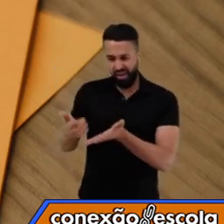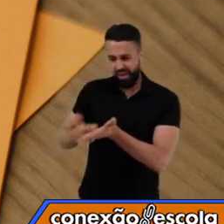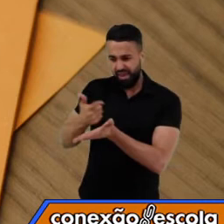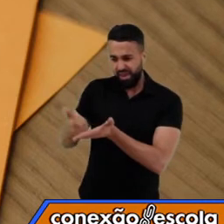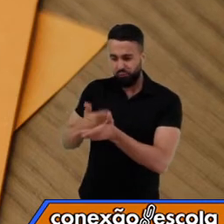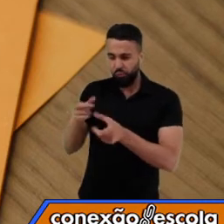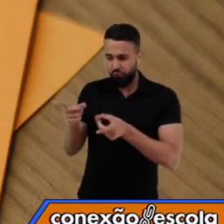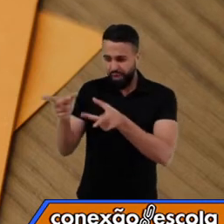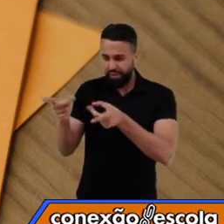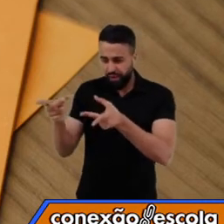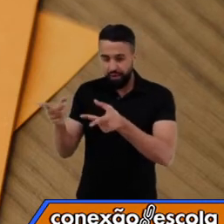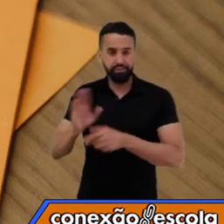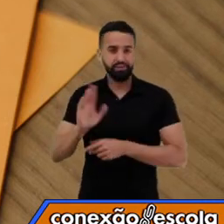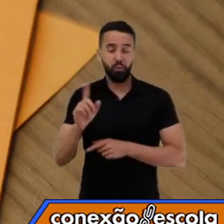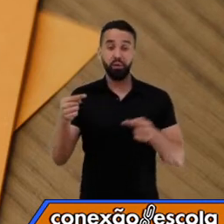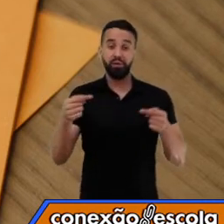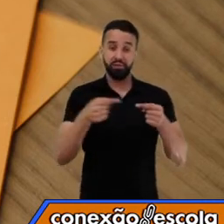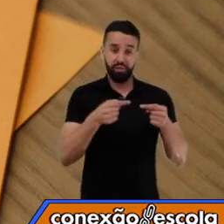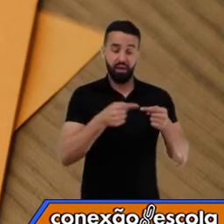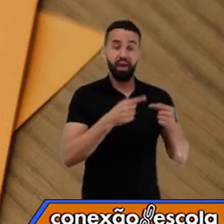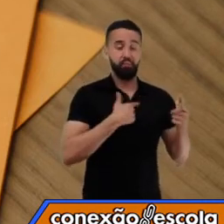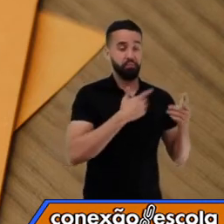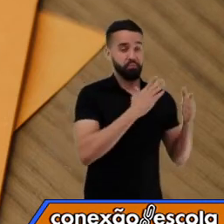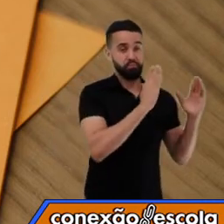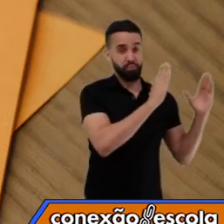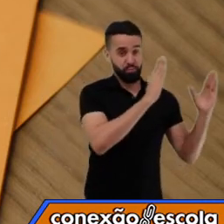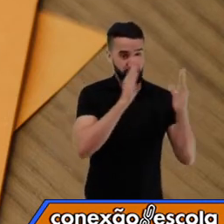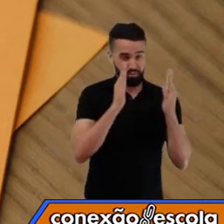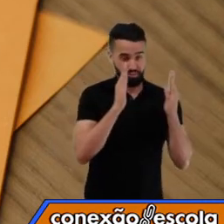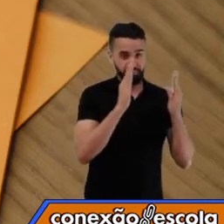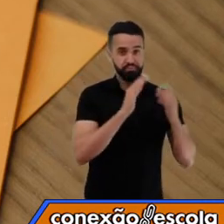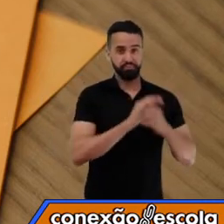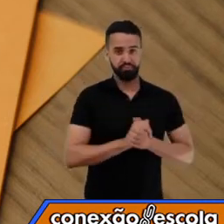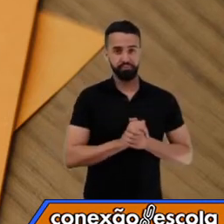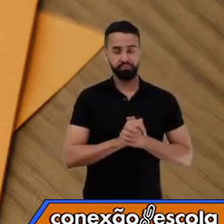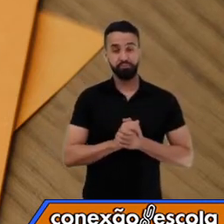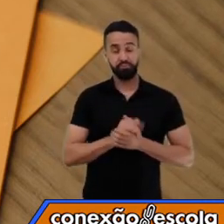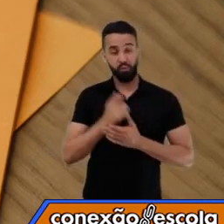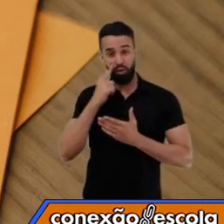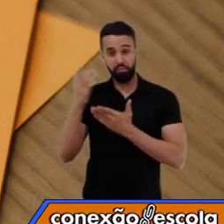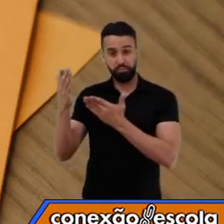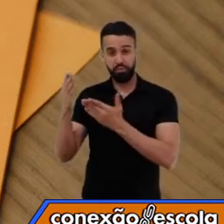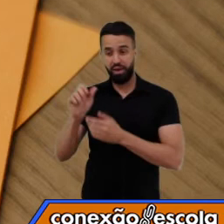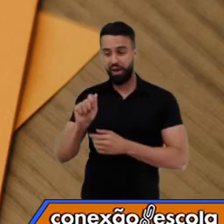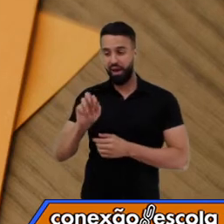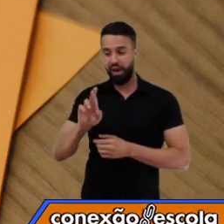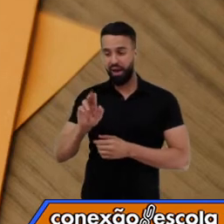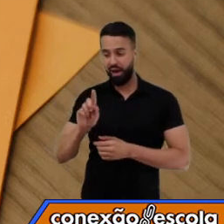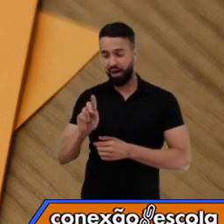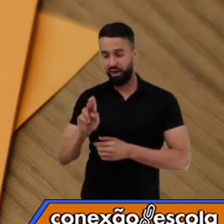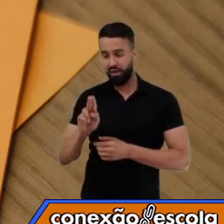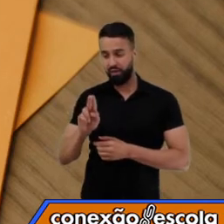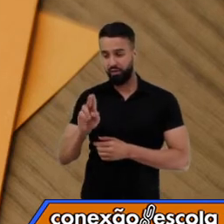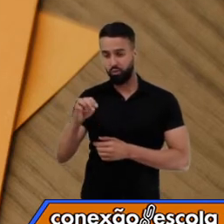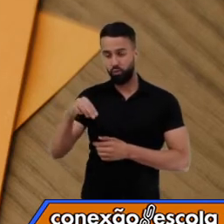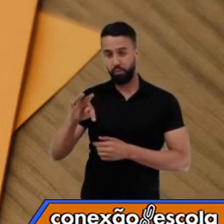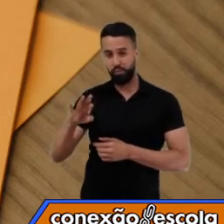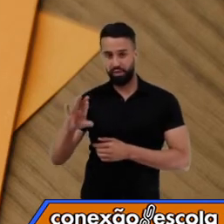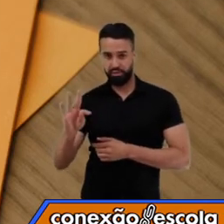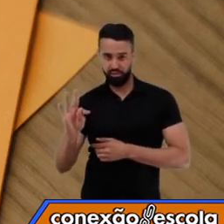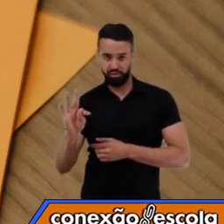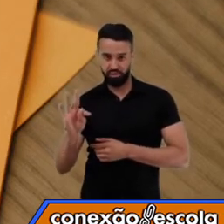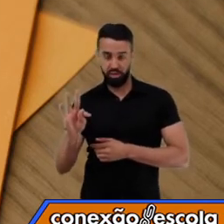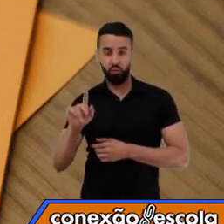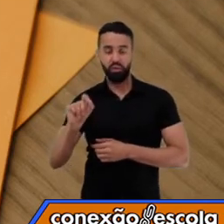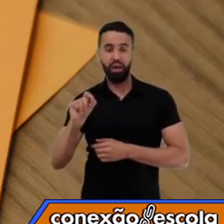não é é biblioteca a arde homem que em português você acha que é argumento não